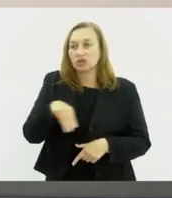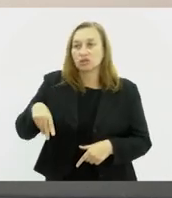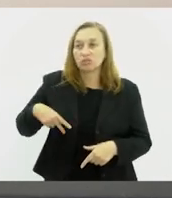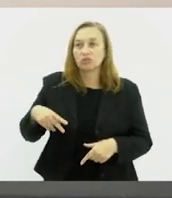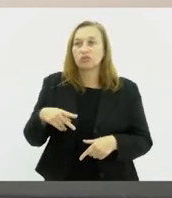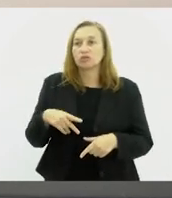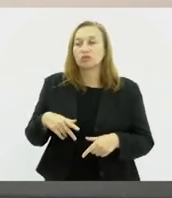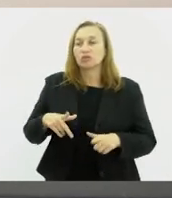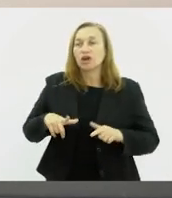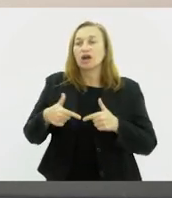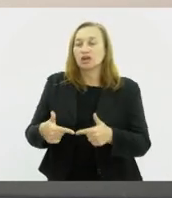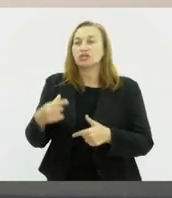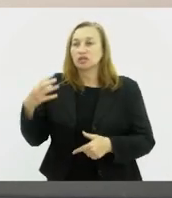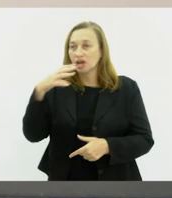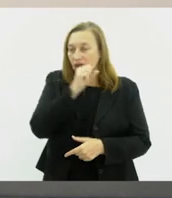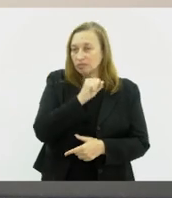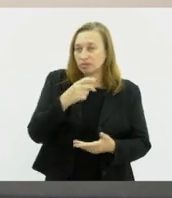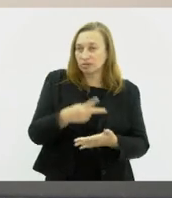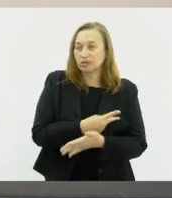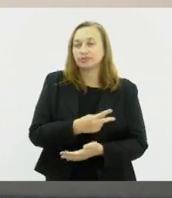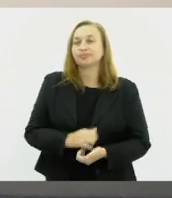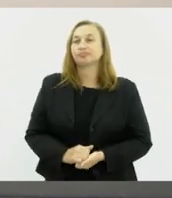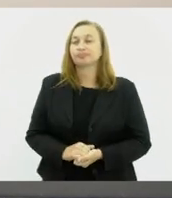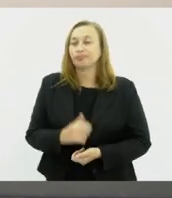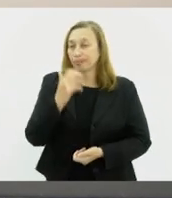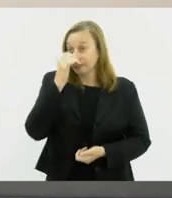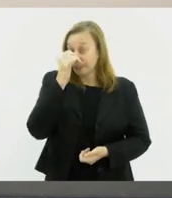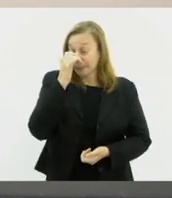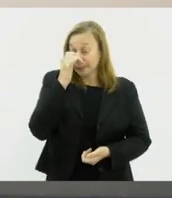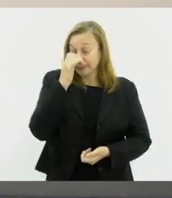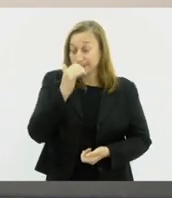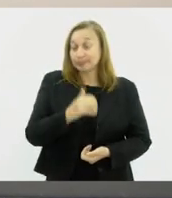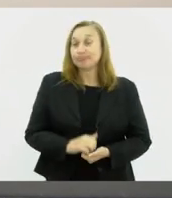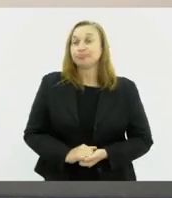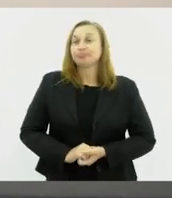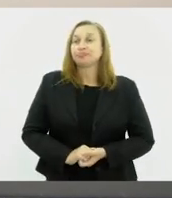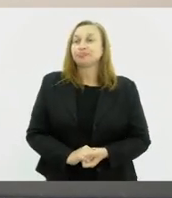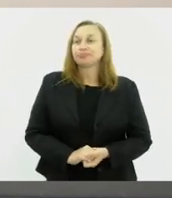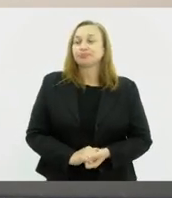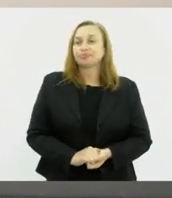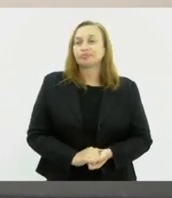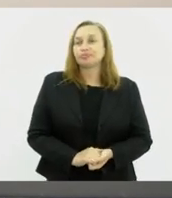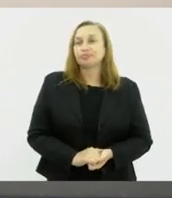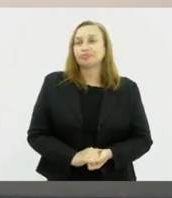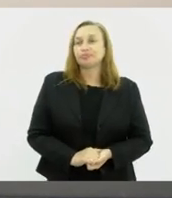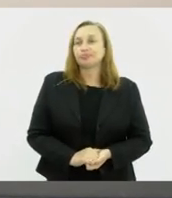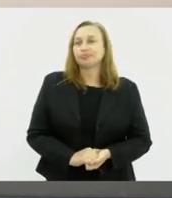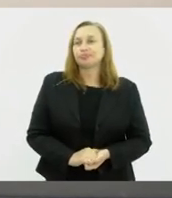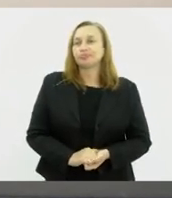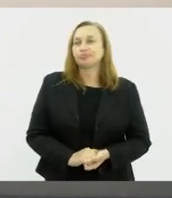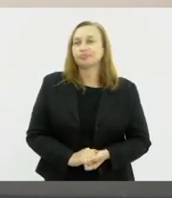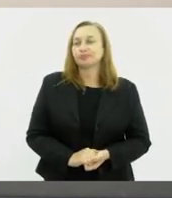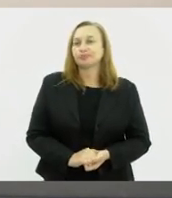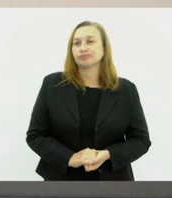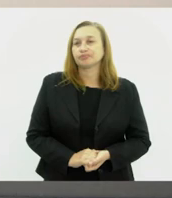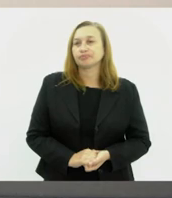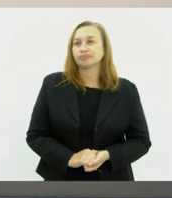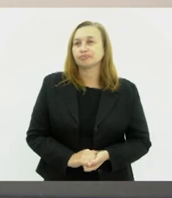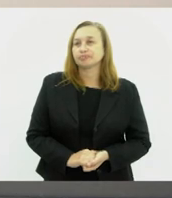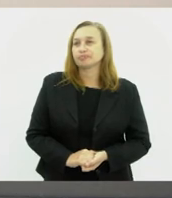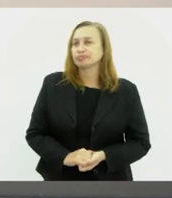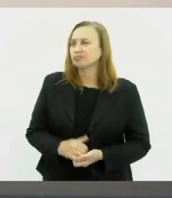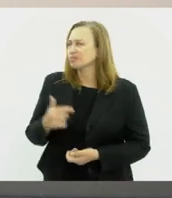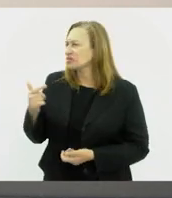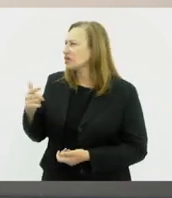operações que são que ocorrem tá eh no agora meio pegando a